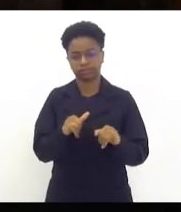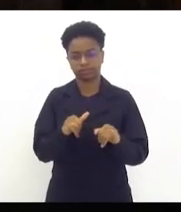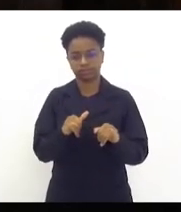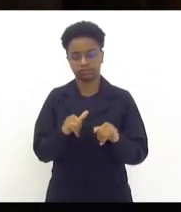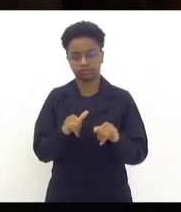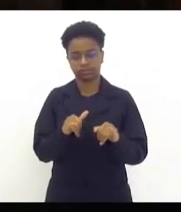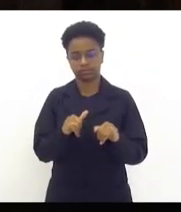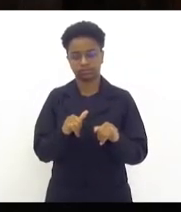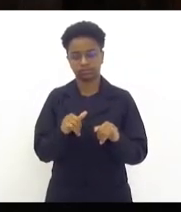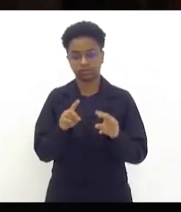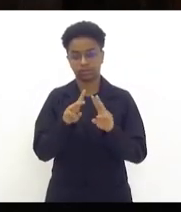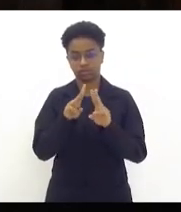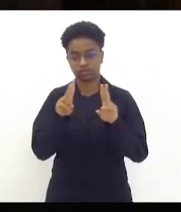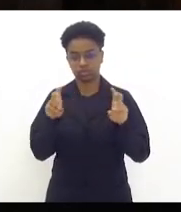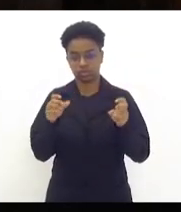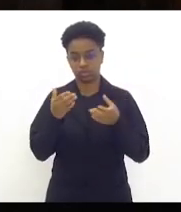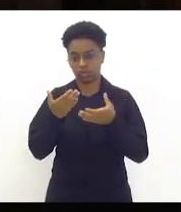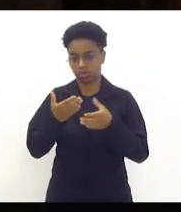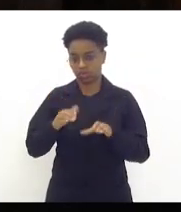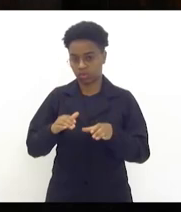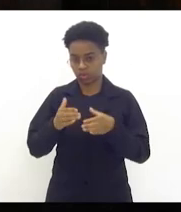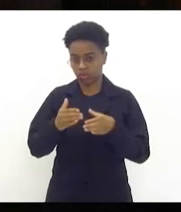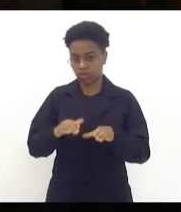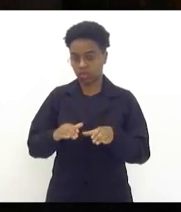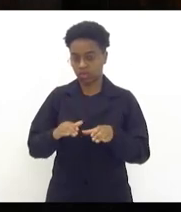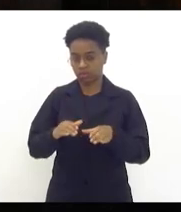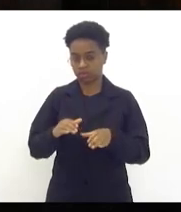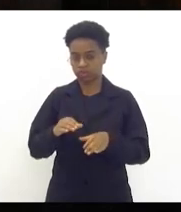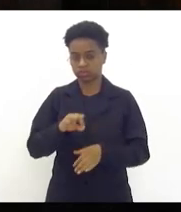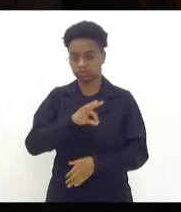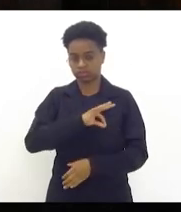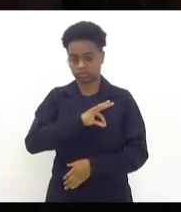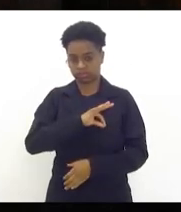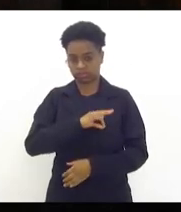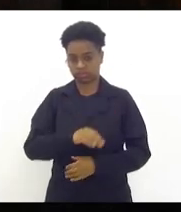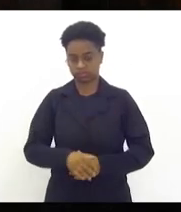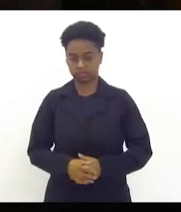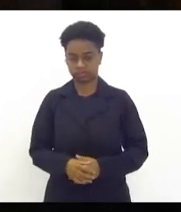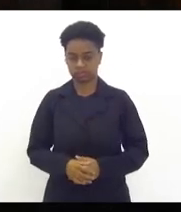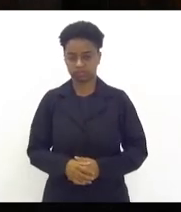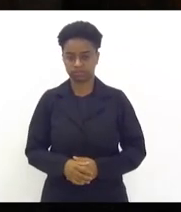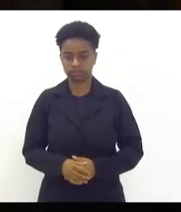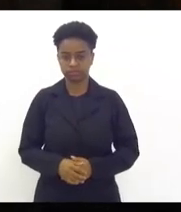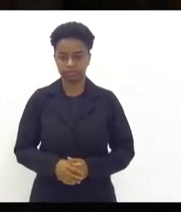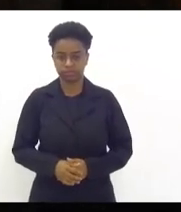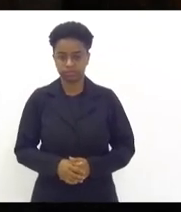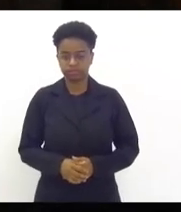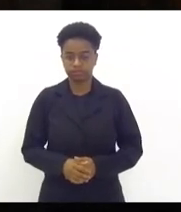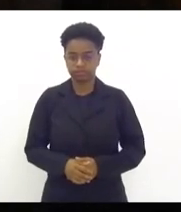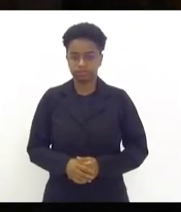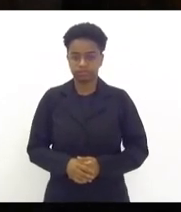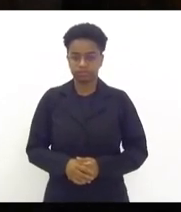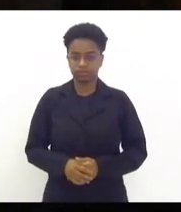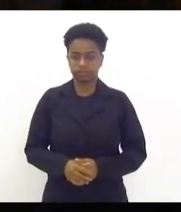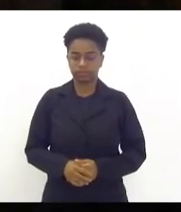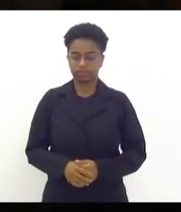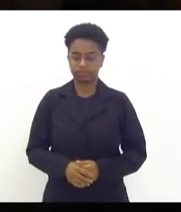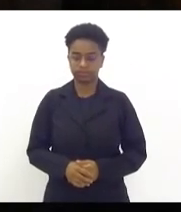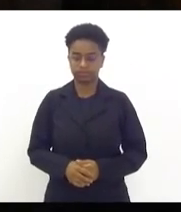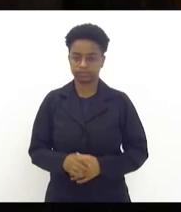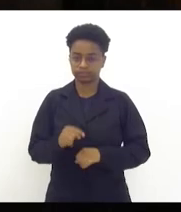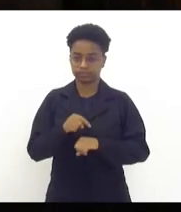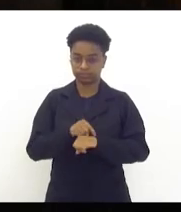em relação ao concurso público da PEMERJ, que, na realização